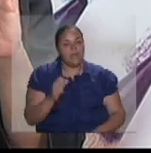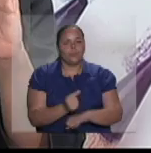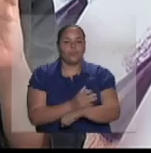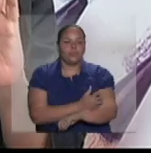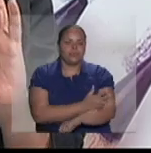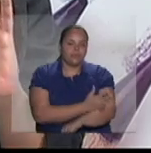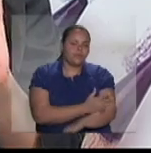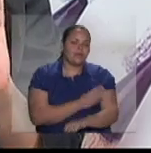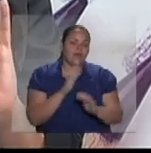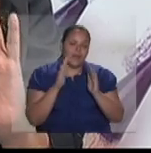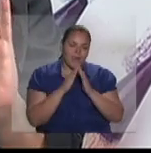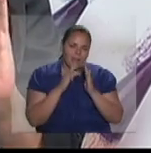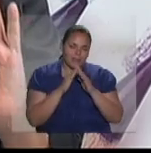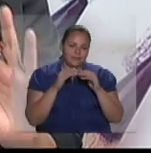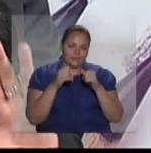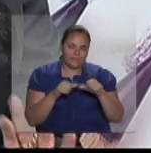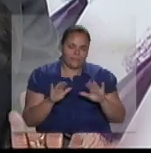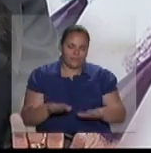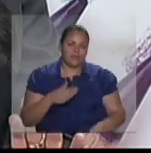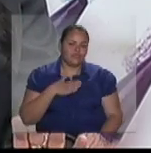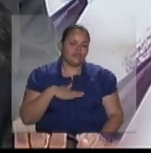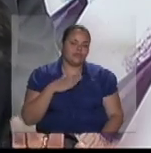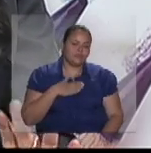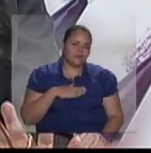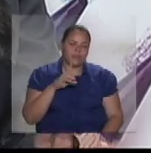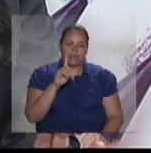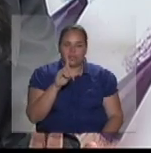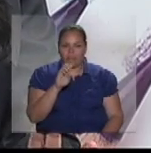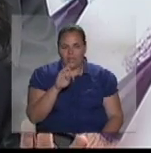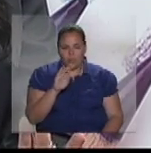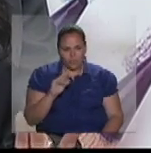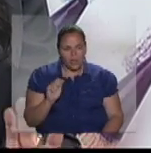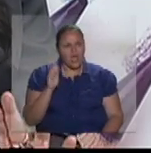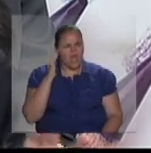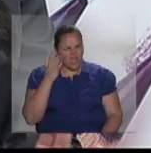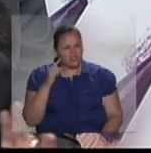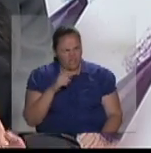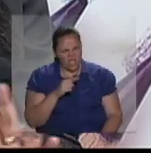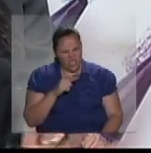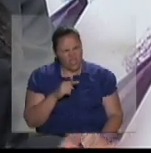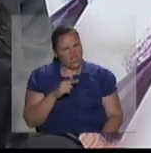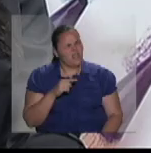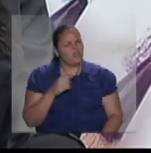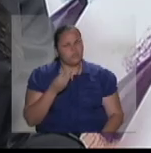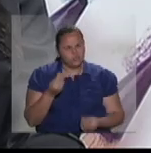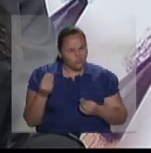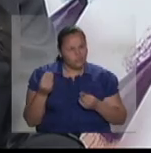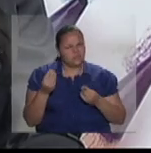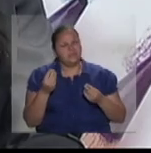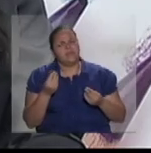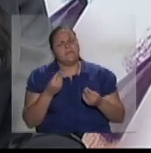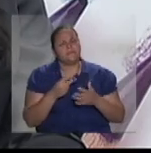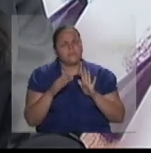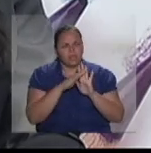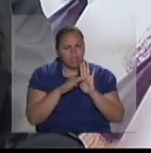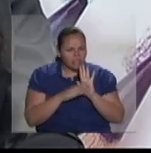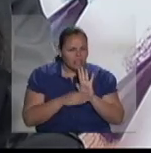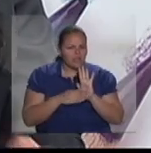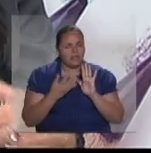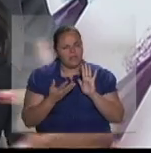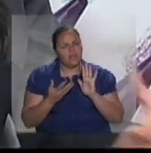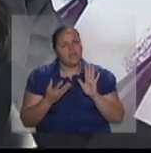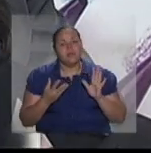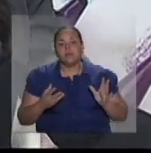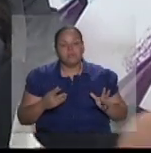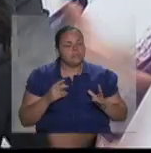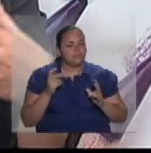também emocional, para ela ficar em casa descansando. Débora, você acha que de repente a Mariana está com muitas atividades, tudo bem que ela que quis, mas de repente